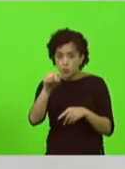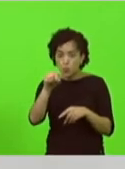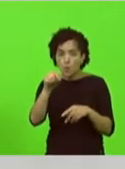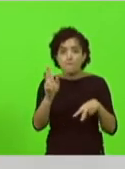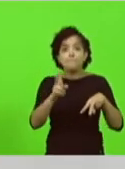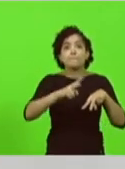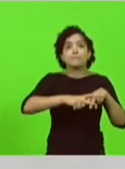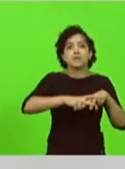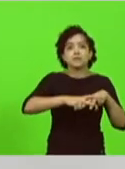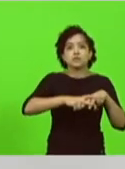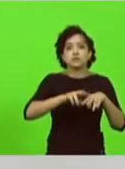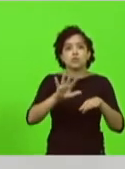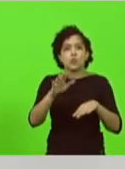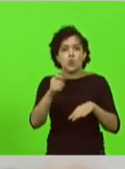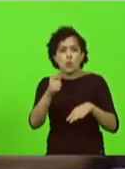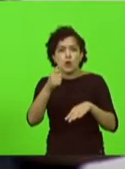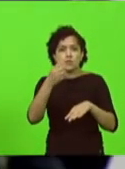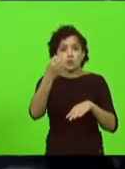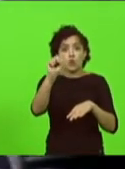de R$ 80 milhões.